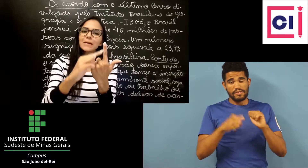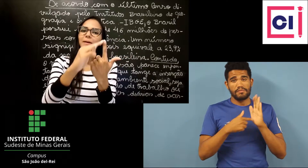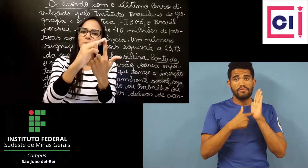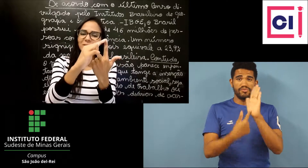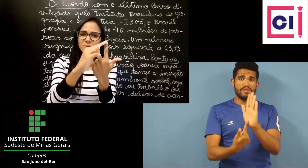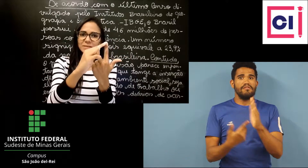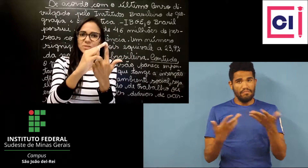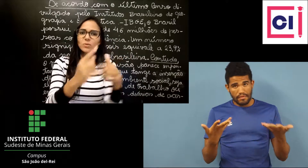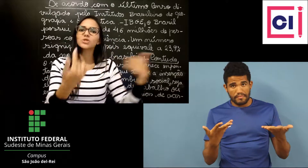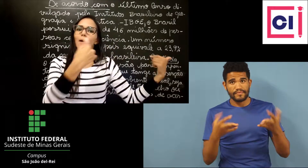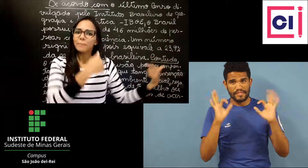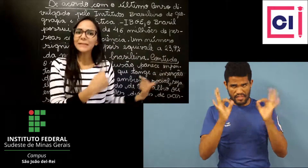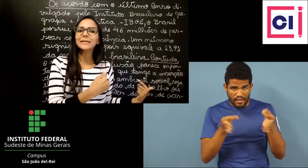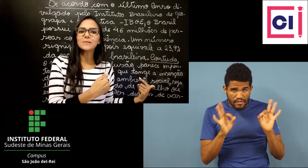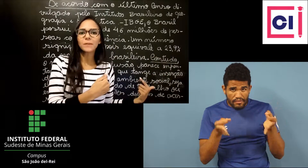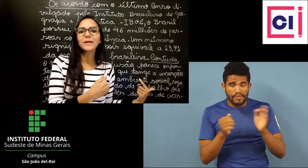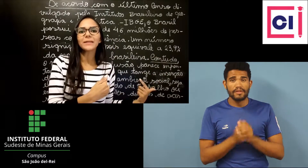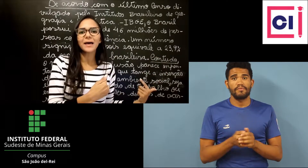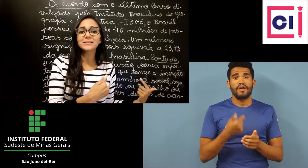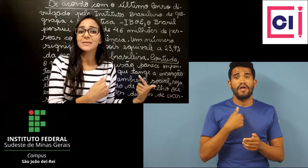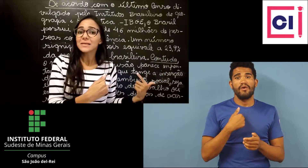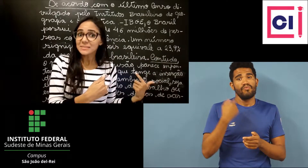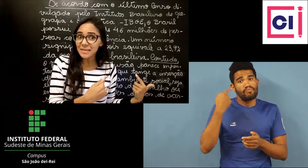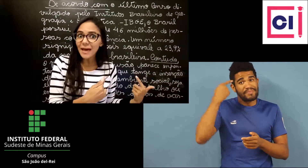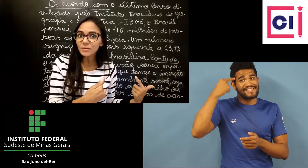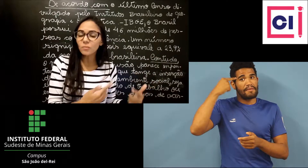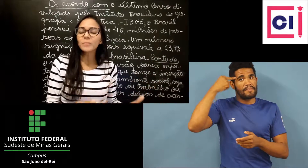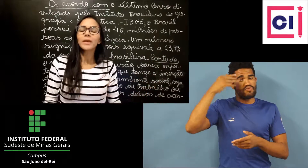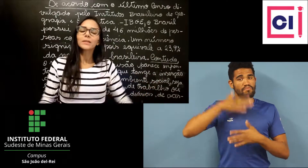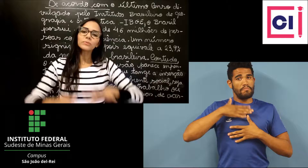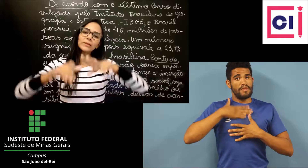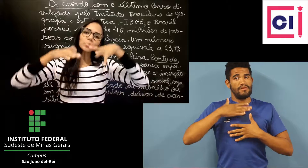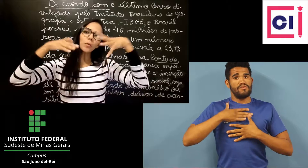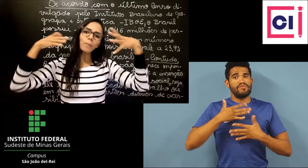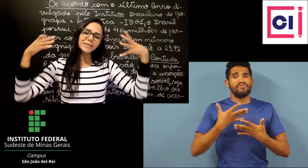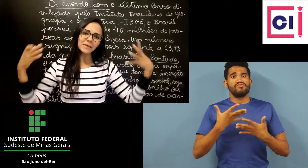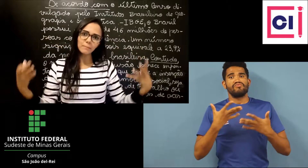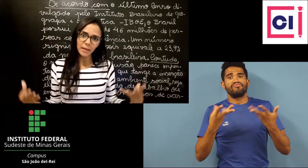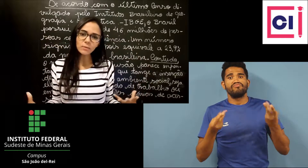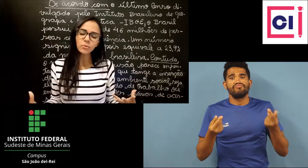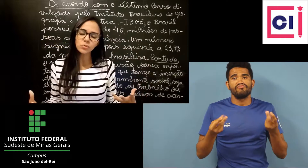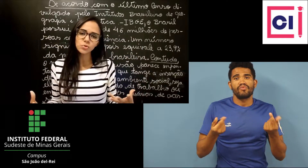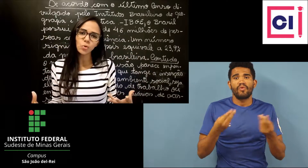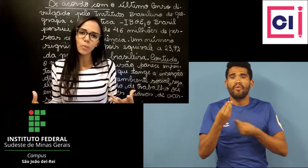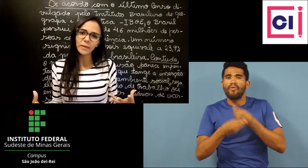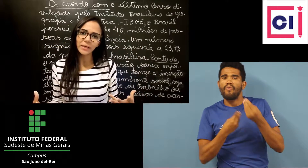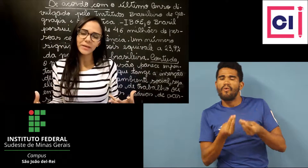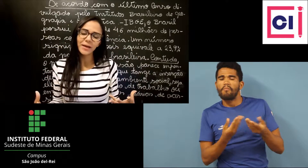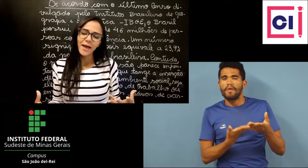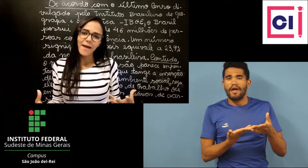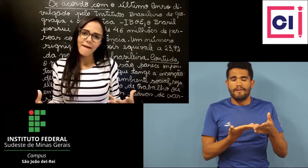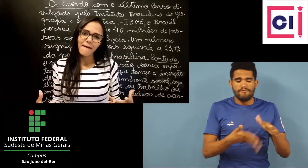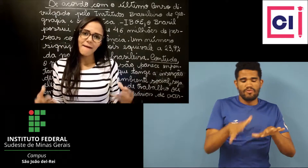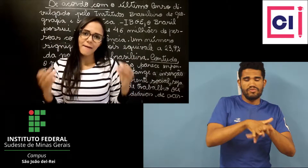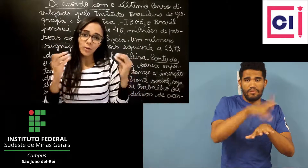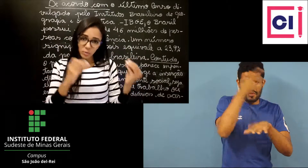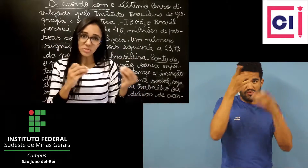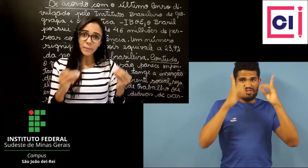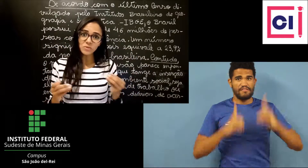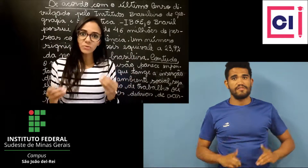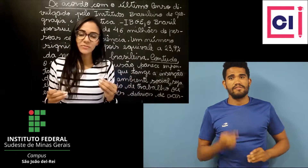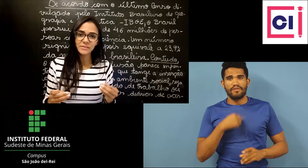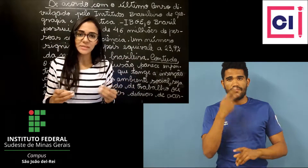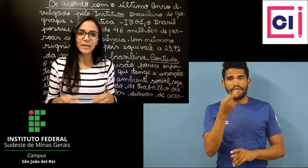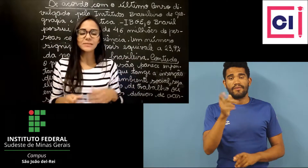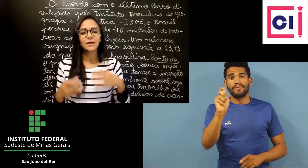Eu tenho que saber quais são as questões para trazer para a minha tese, certo? Então, dentro do meu pensamento sobre inclusão